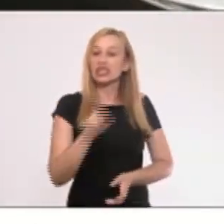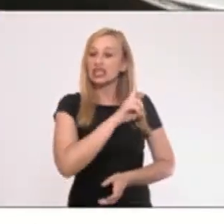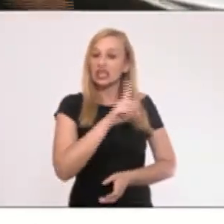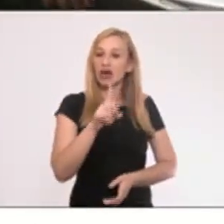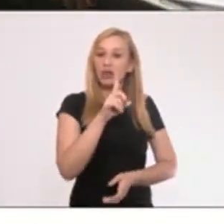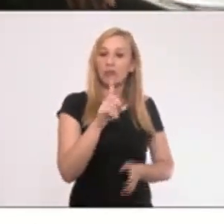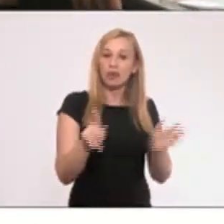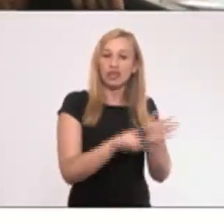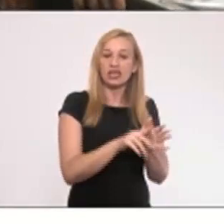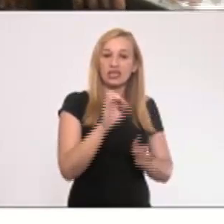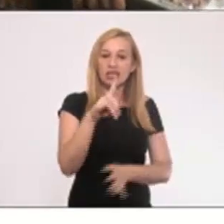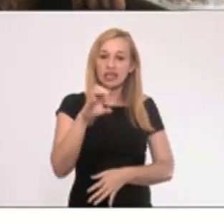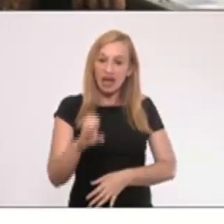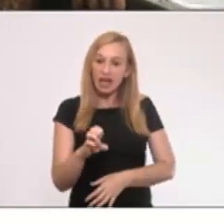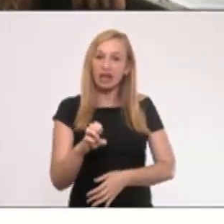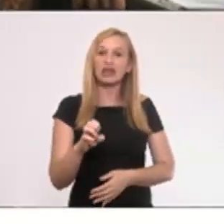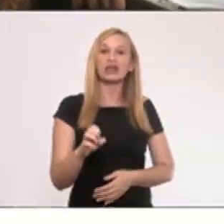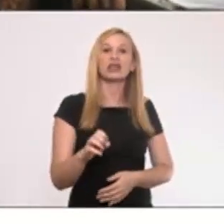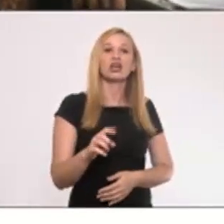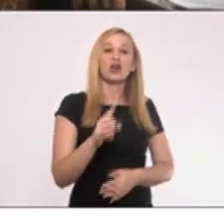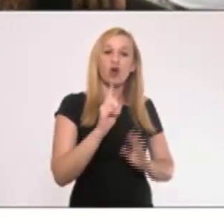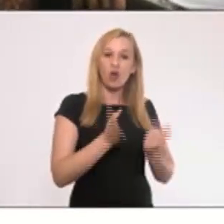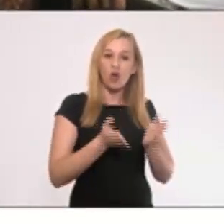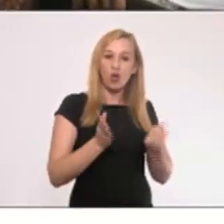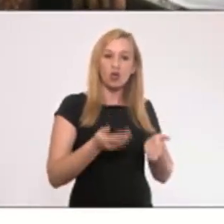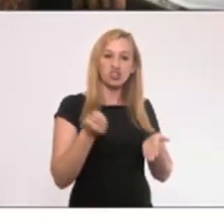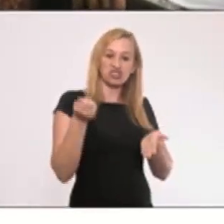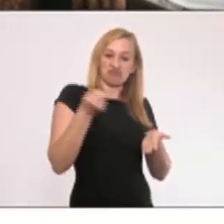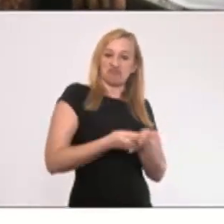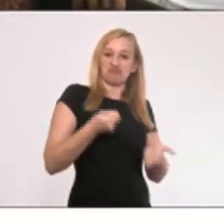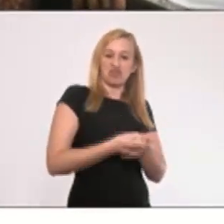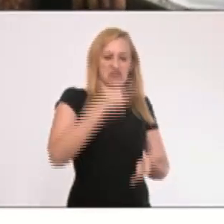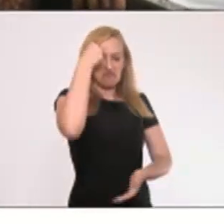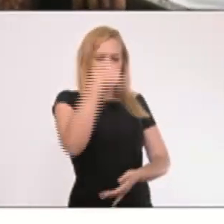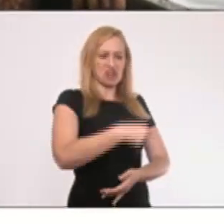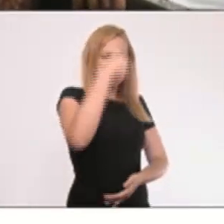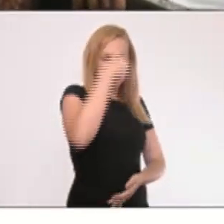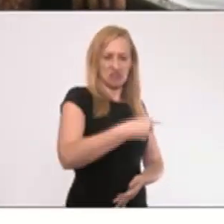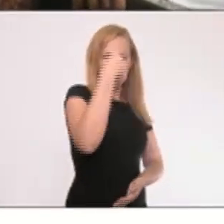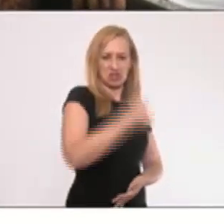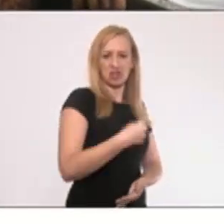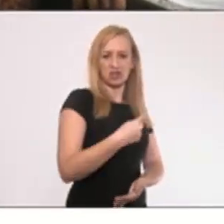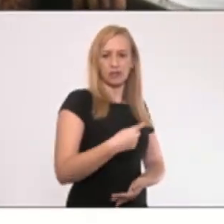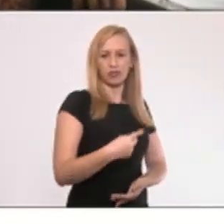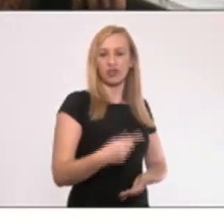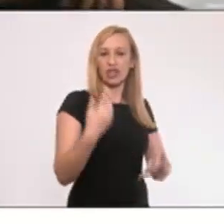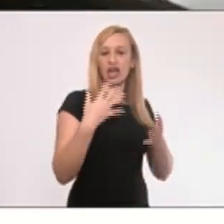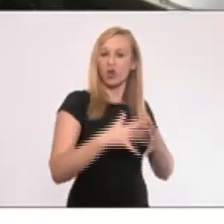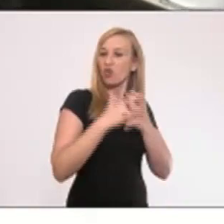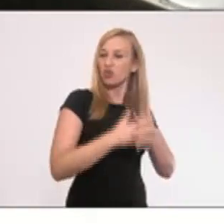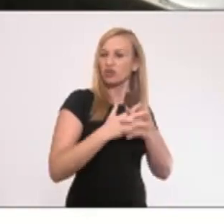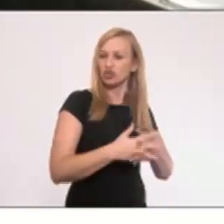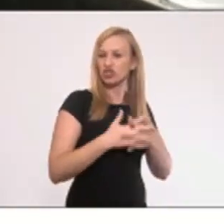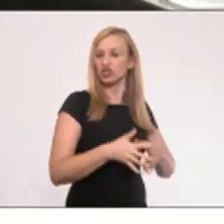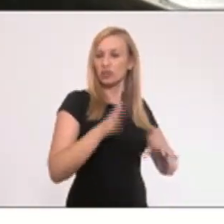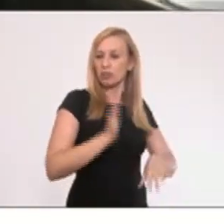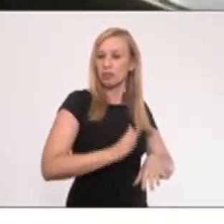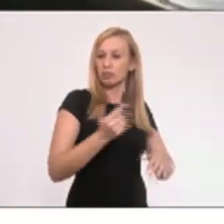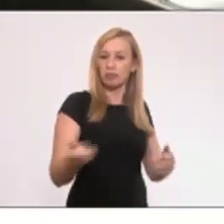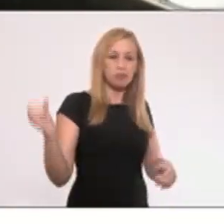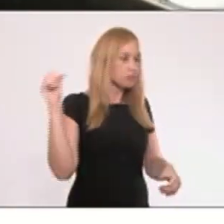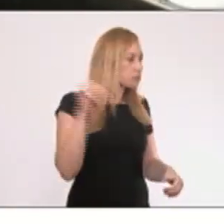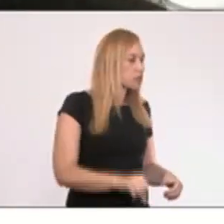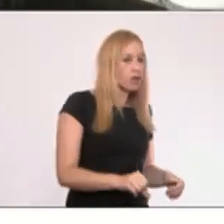empresa com total autoritarismo, com total descaso, está desmantelando a SEDAE, está tratando